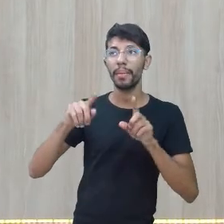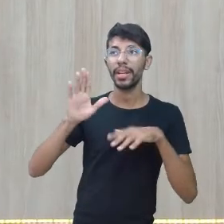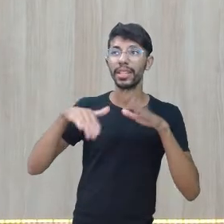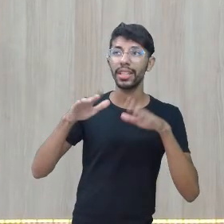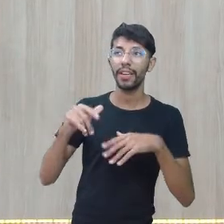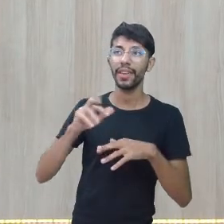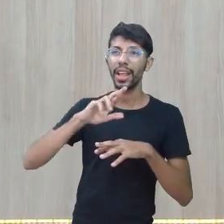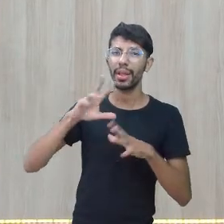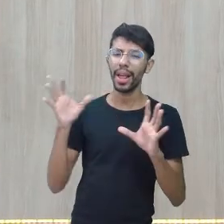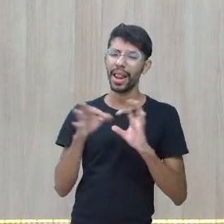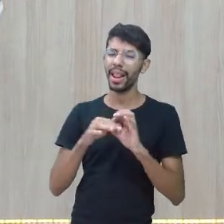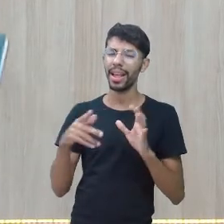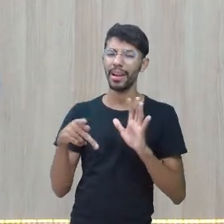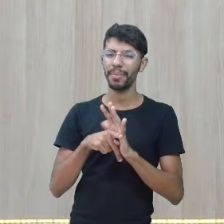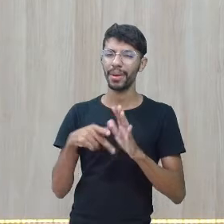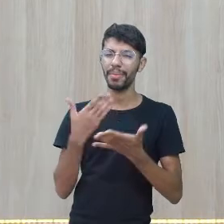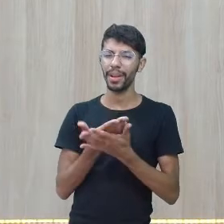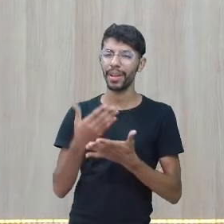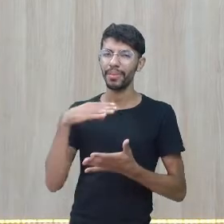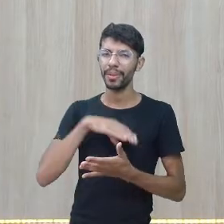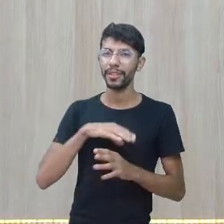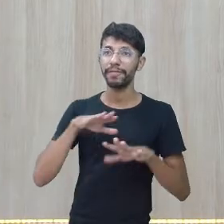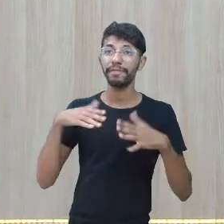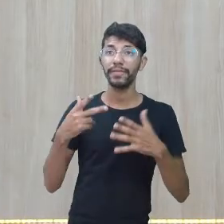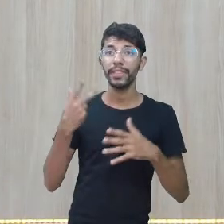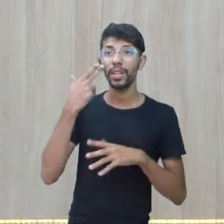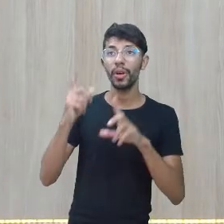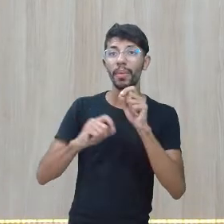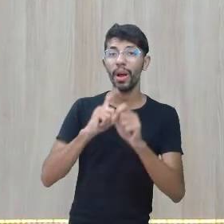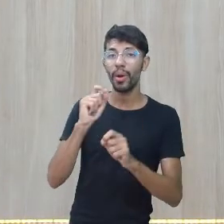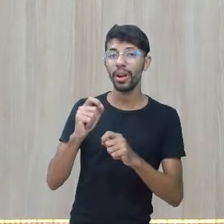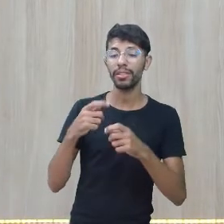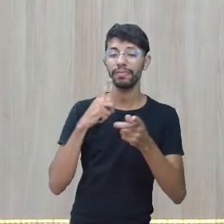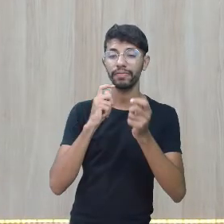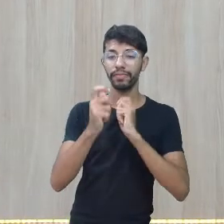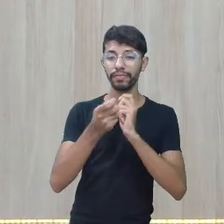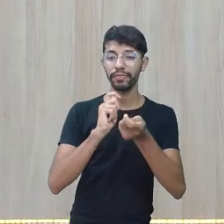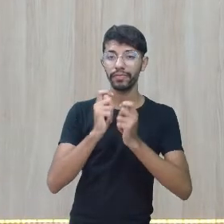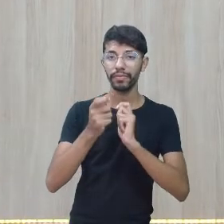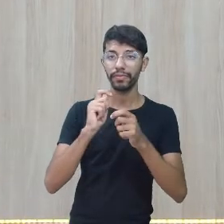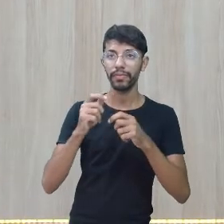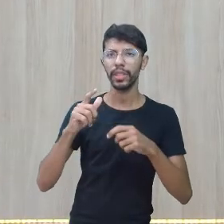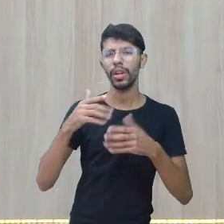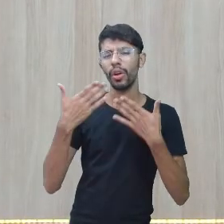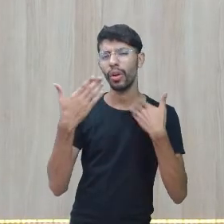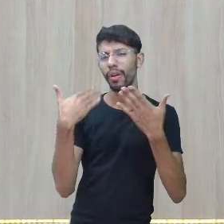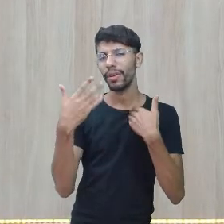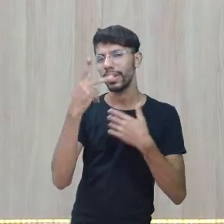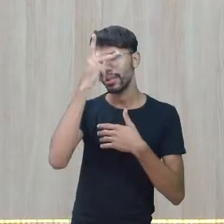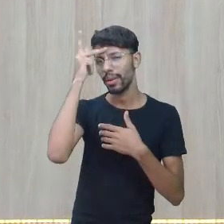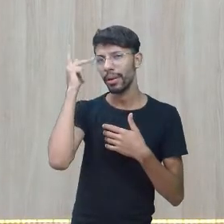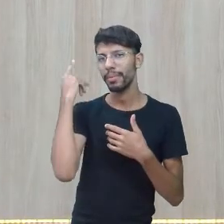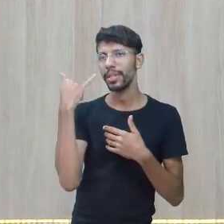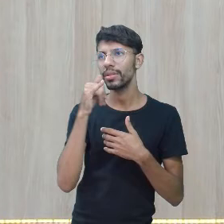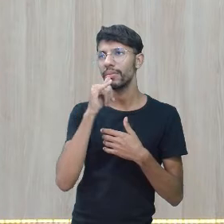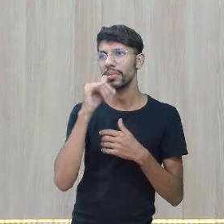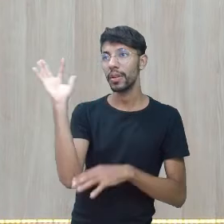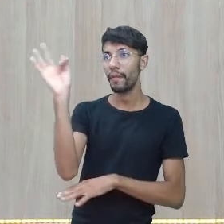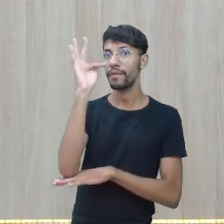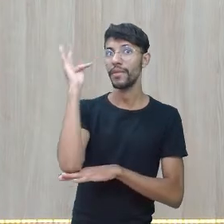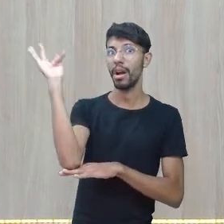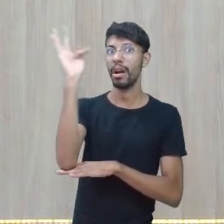aula de português. É possível. Então, é muito comum que na entrevista, mesmo conversando com uma pessoa mais